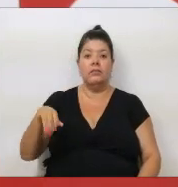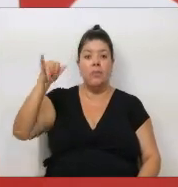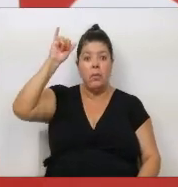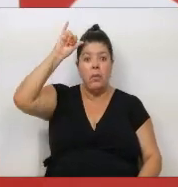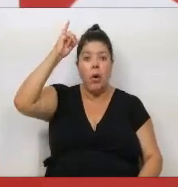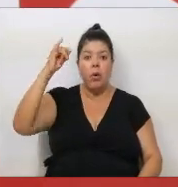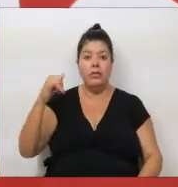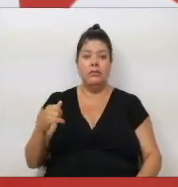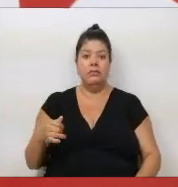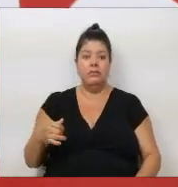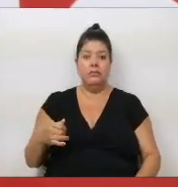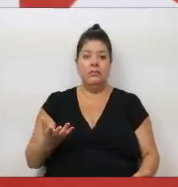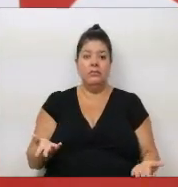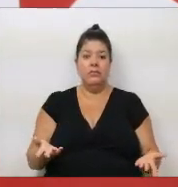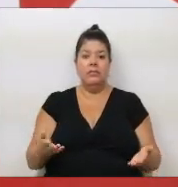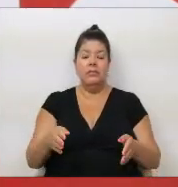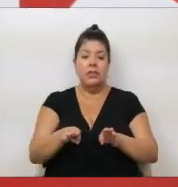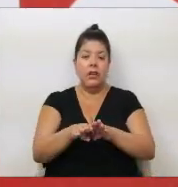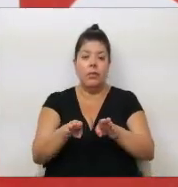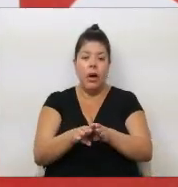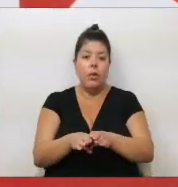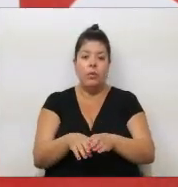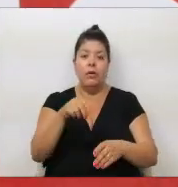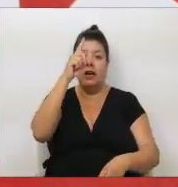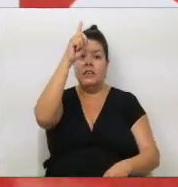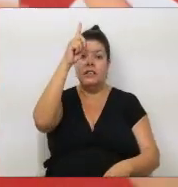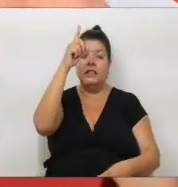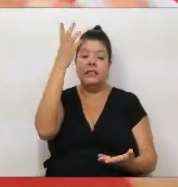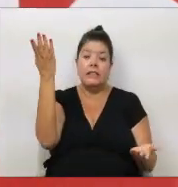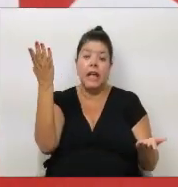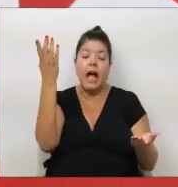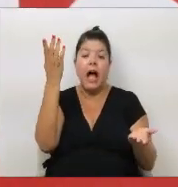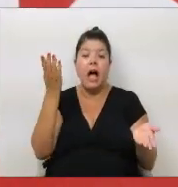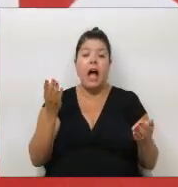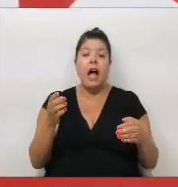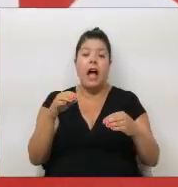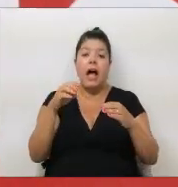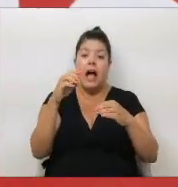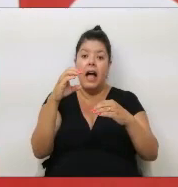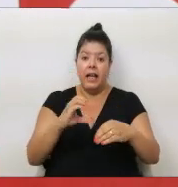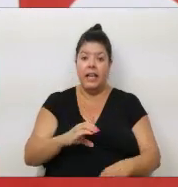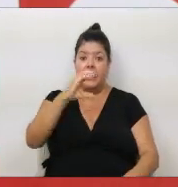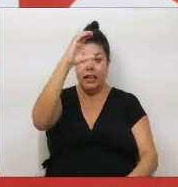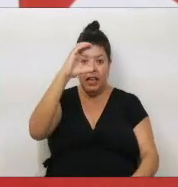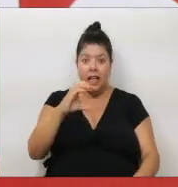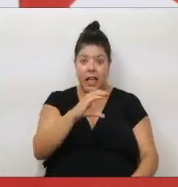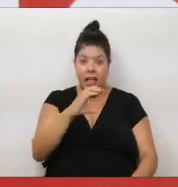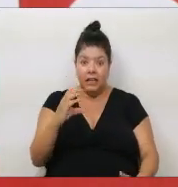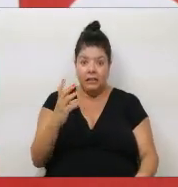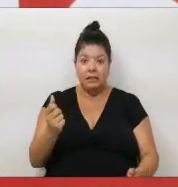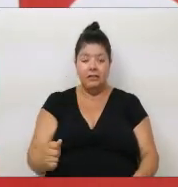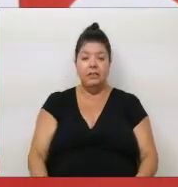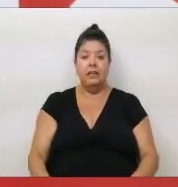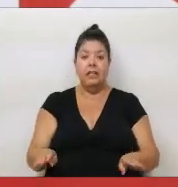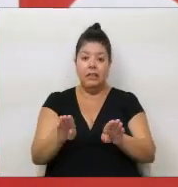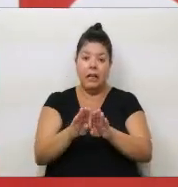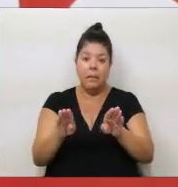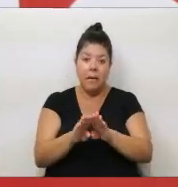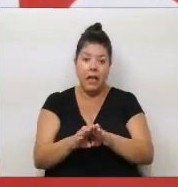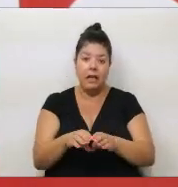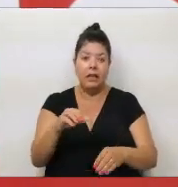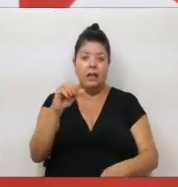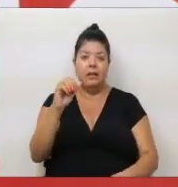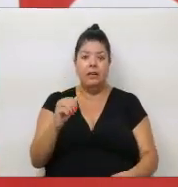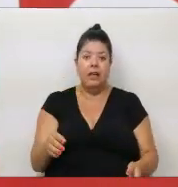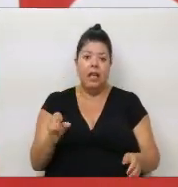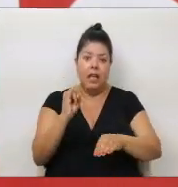que a gente pode incentivar. Temos as festas religiosas, a Festa do Divino, que é uma característica da cidade açoriana,